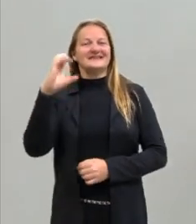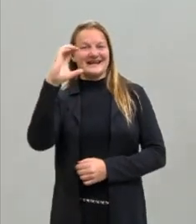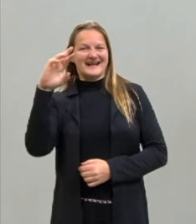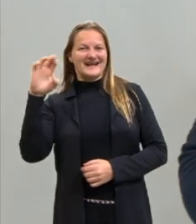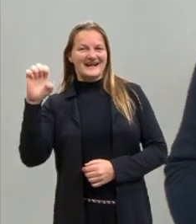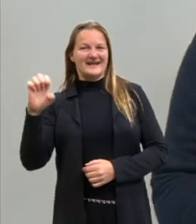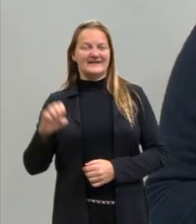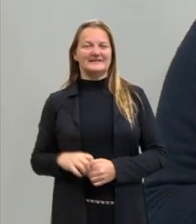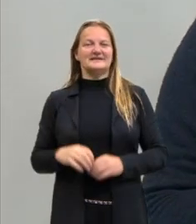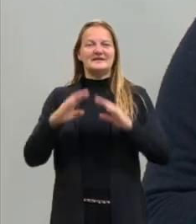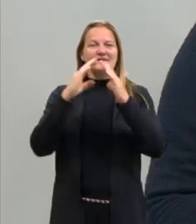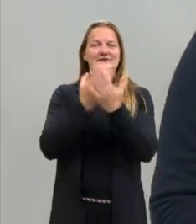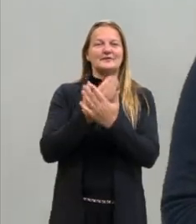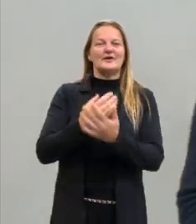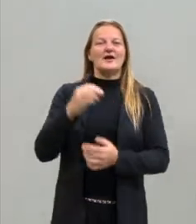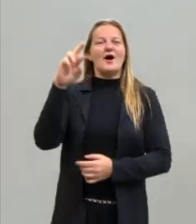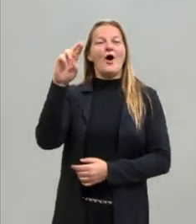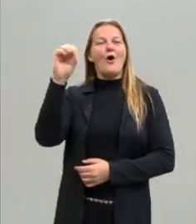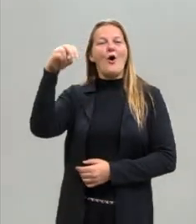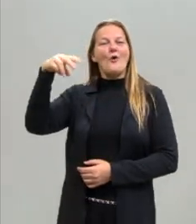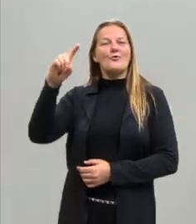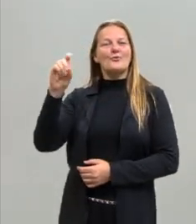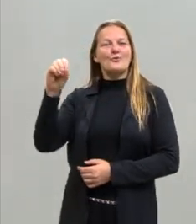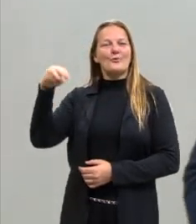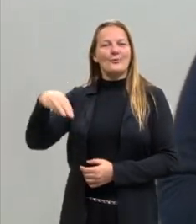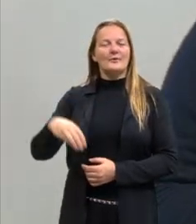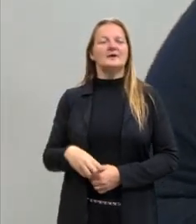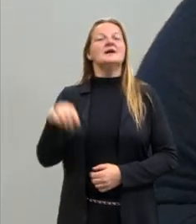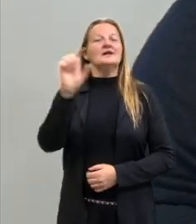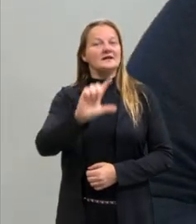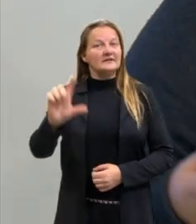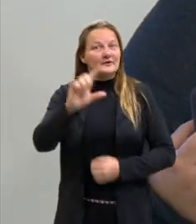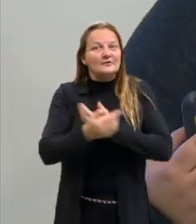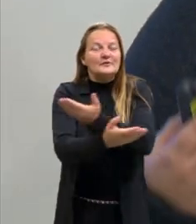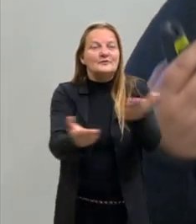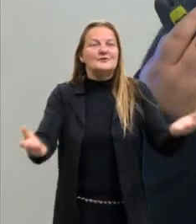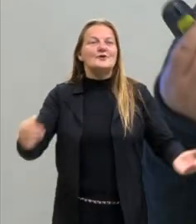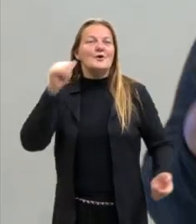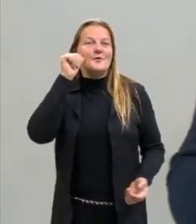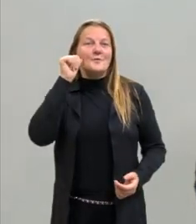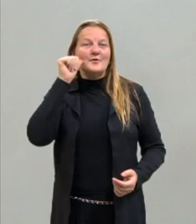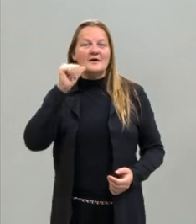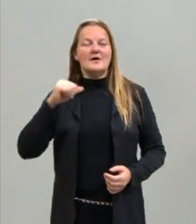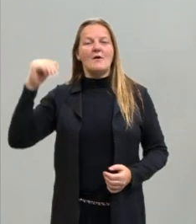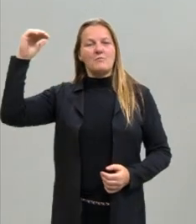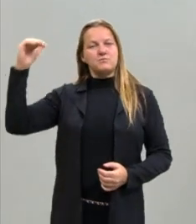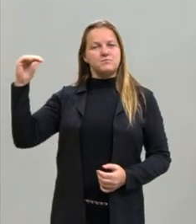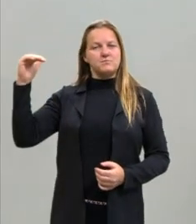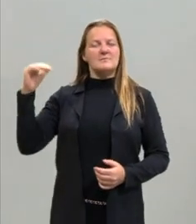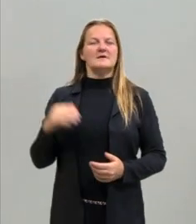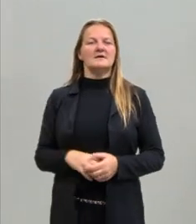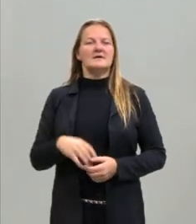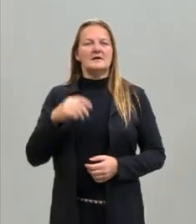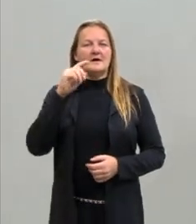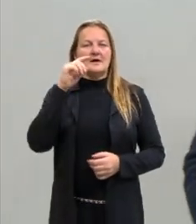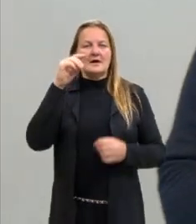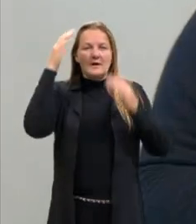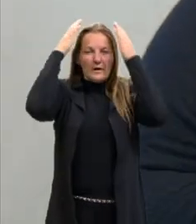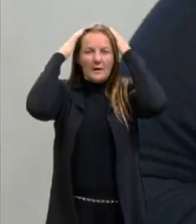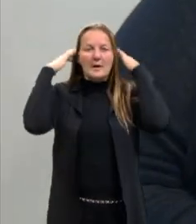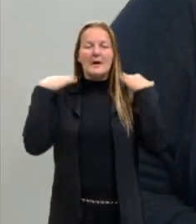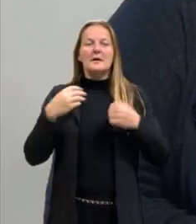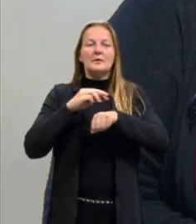do Colégio Estadual Marechal Rondon e vou trabalhar a literatura com vocês eu sou uma mulher de estatura mediana cabelos